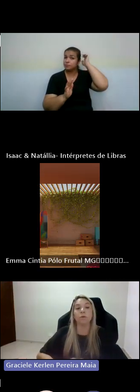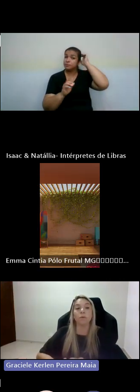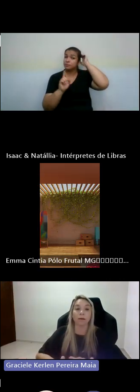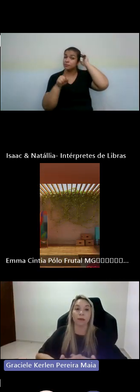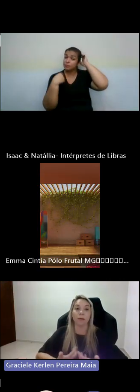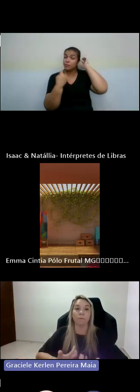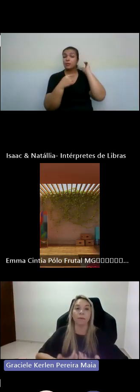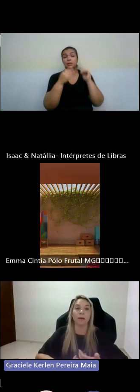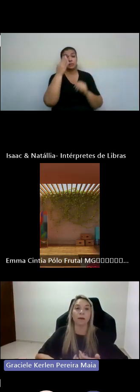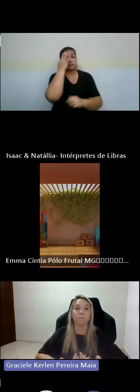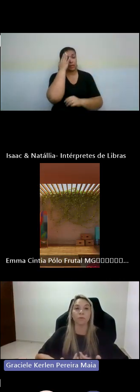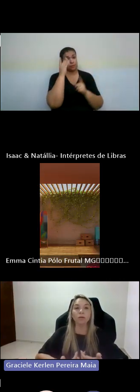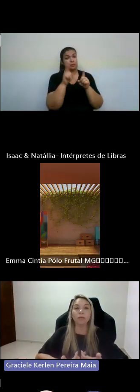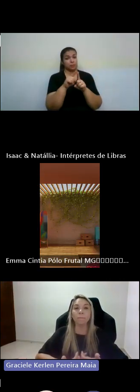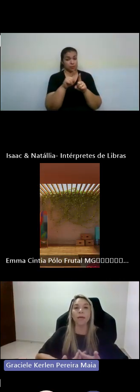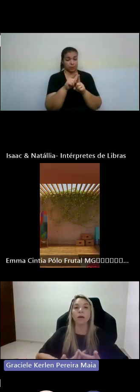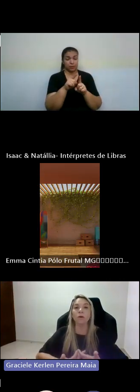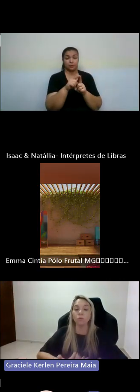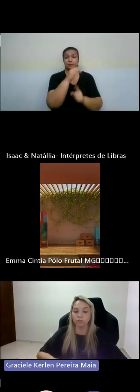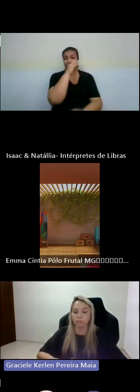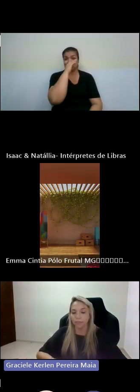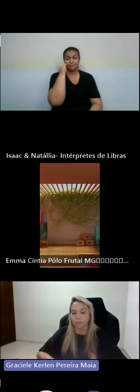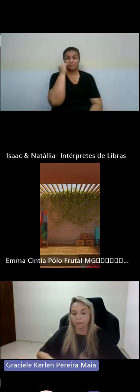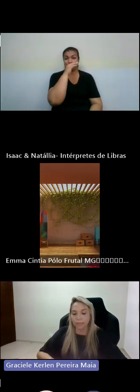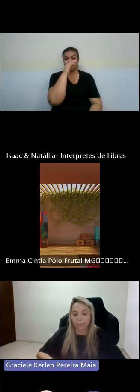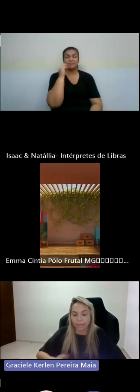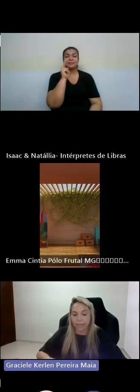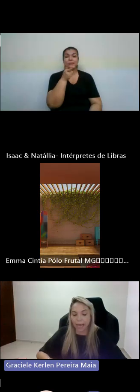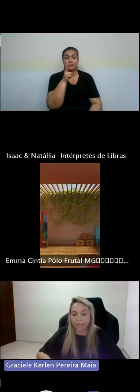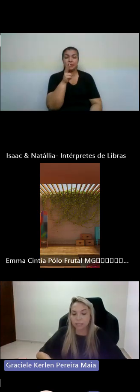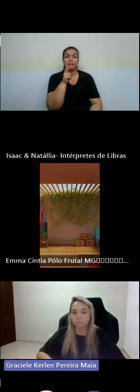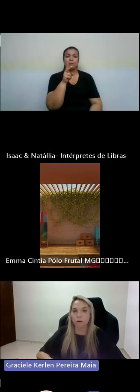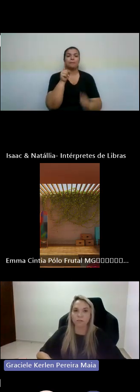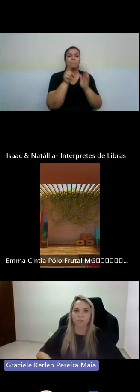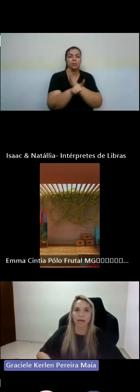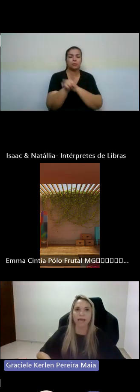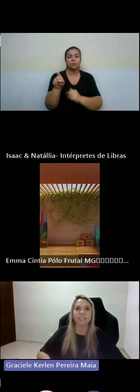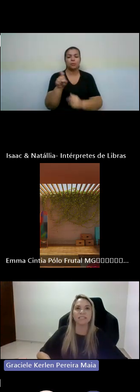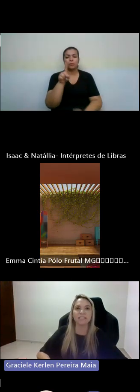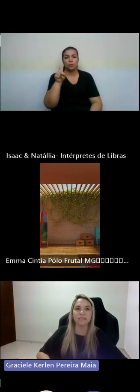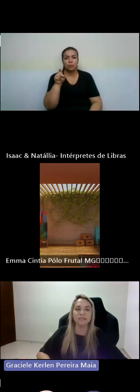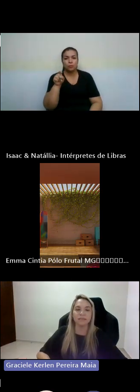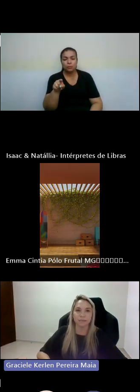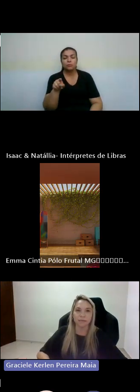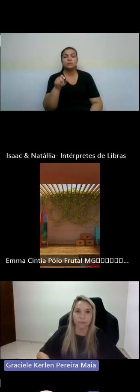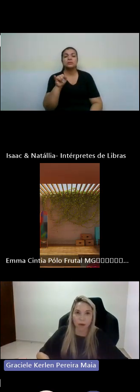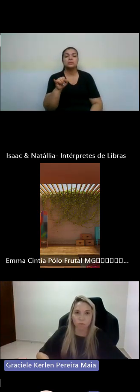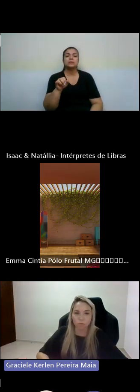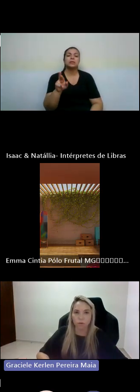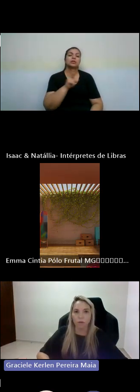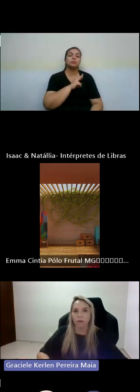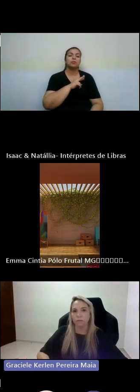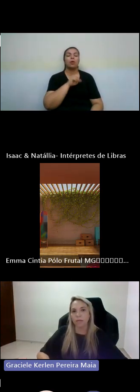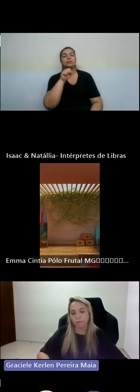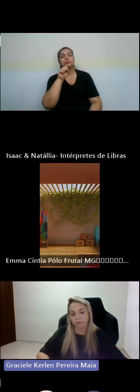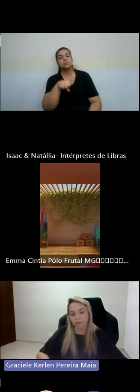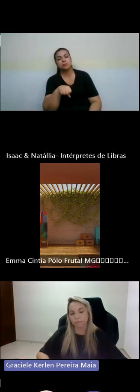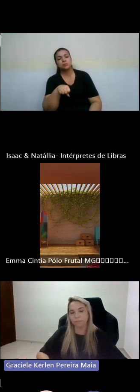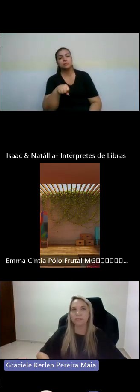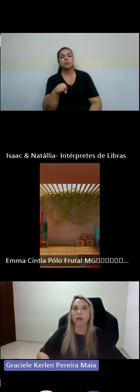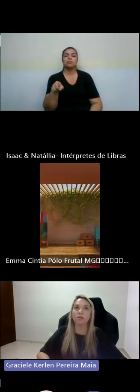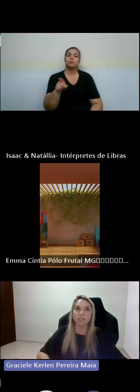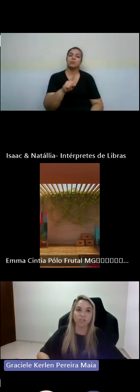quando toda pergunta, né, que a resposta é sim e não, né?